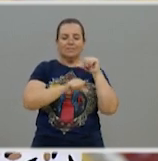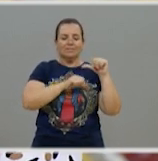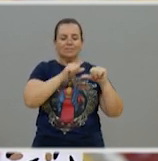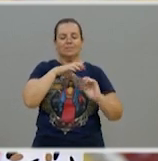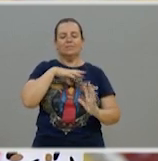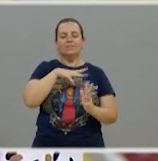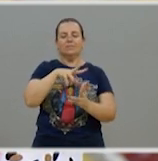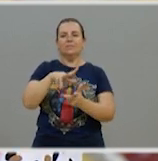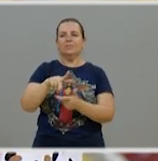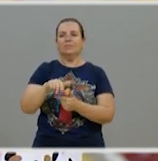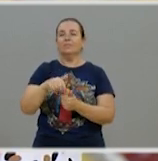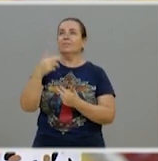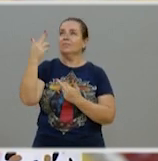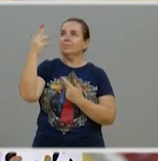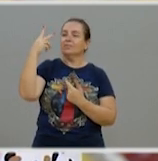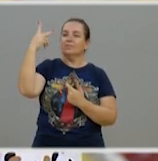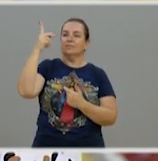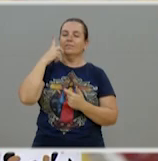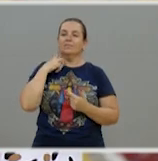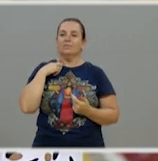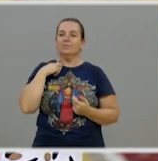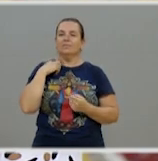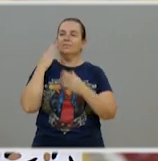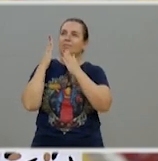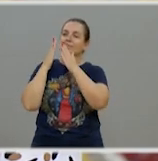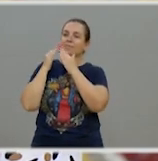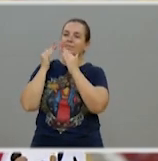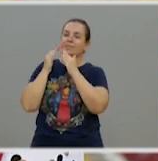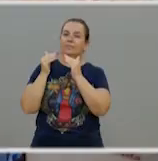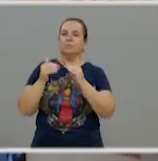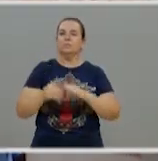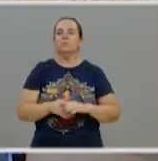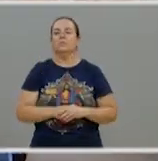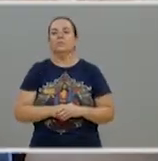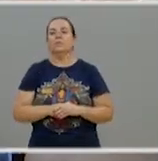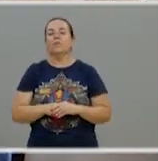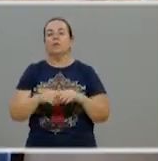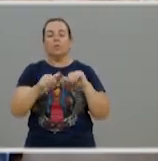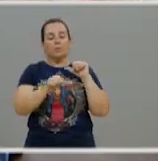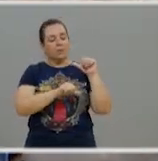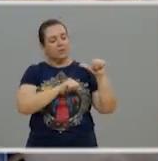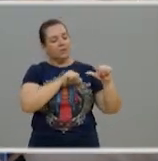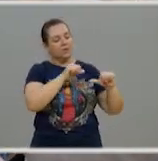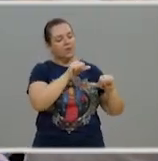mundo, segundo a vossa vontade, cantemos.